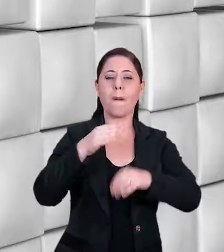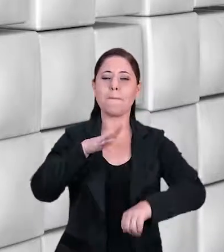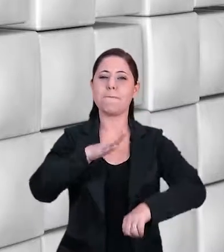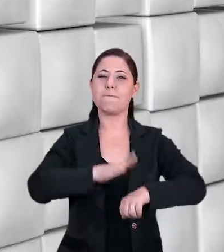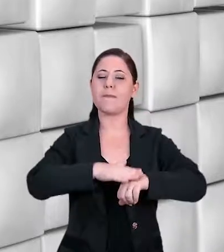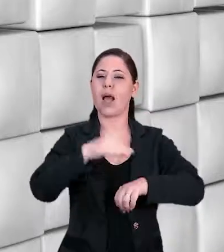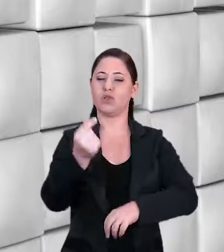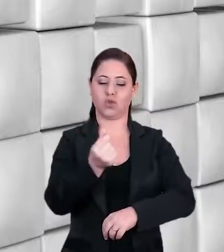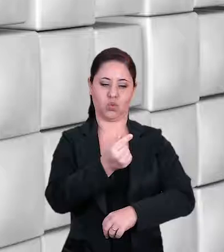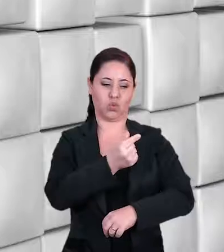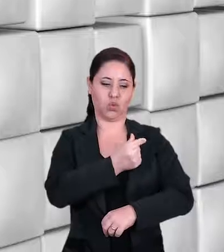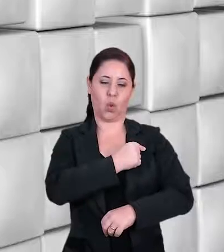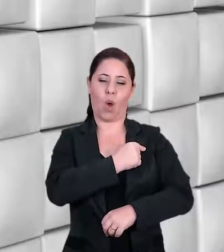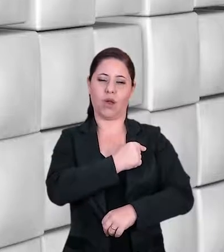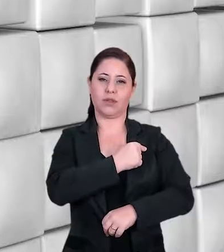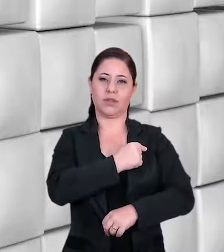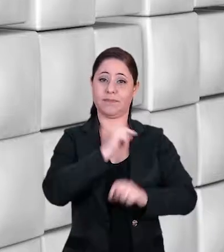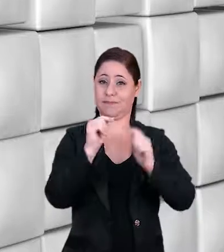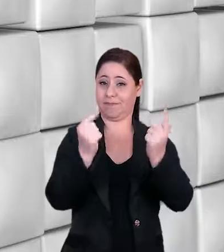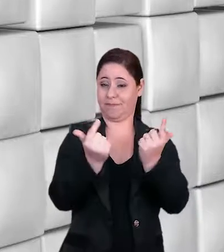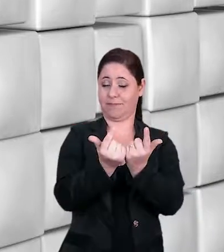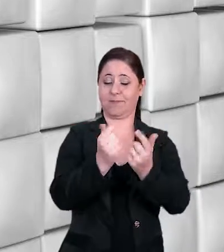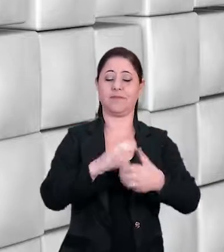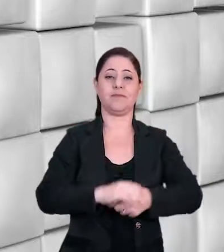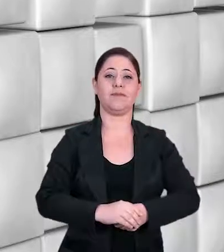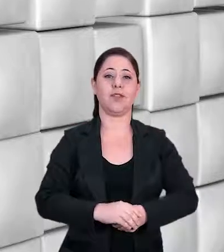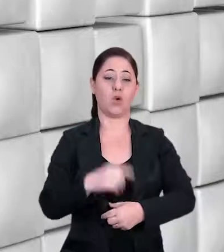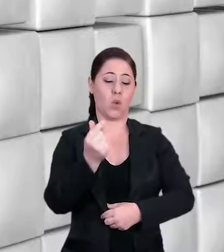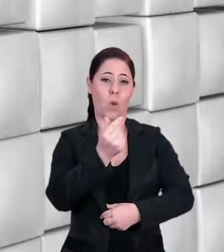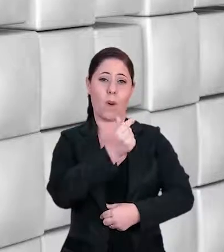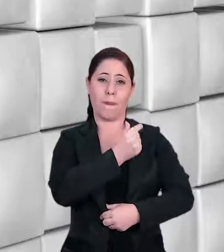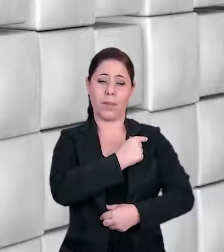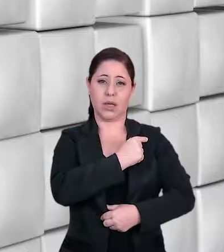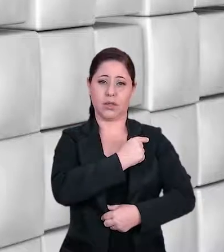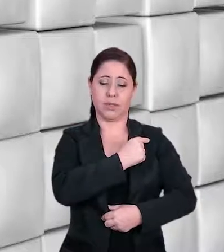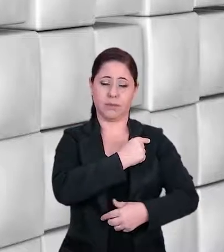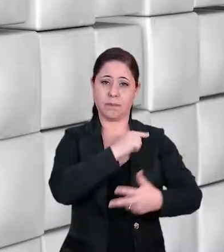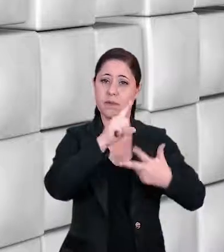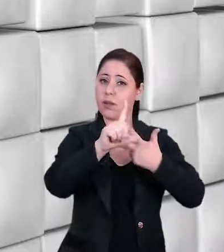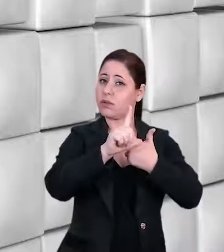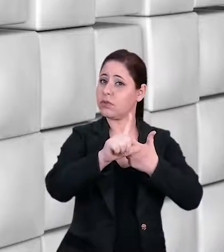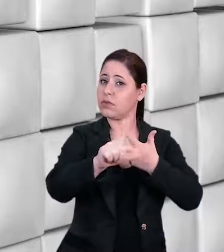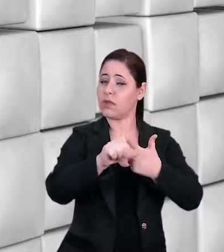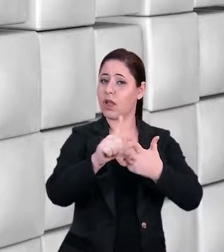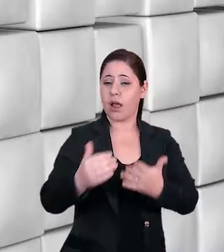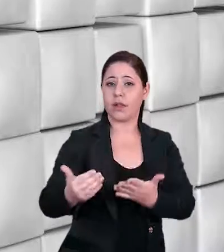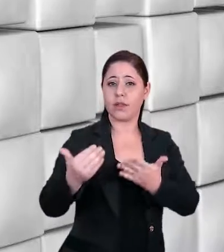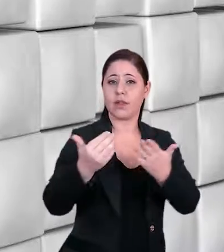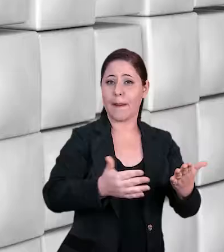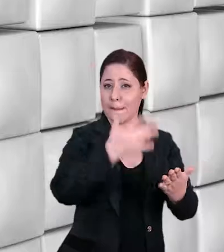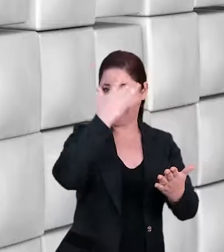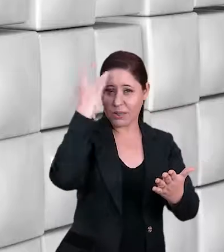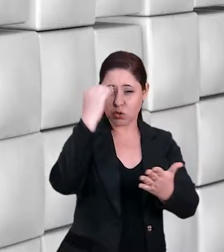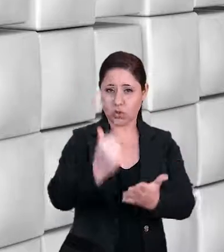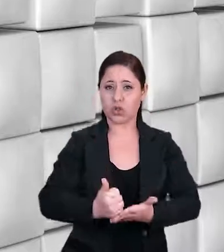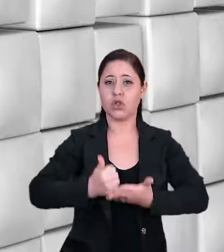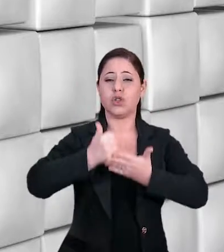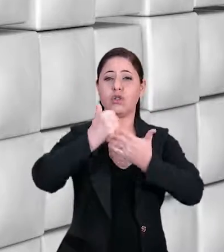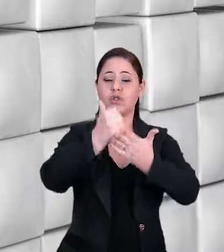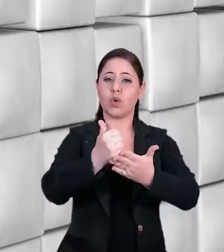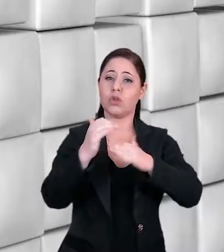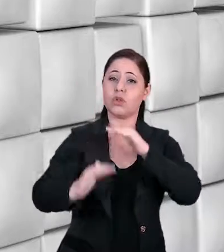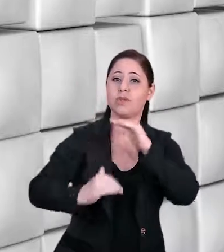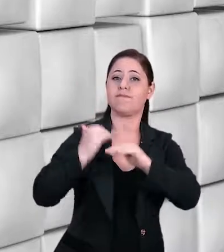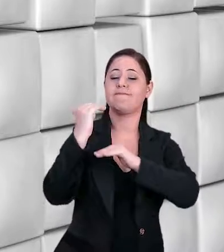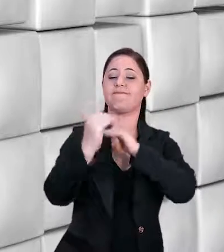com a mais alta honraria da Assembleia, a Comenda de Mérito Legislativo, entregue a quem